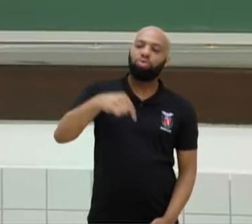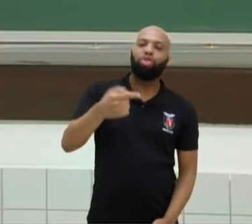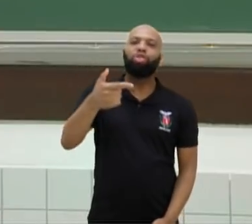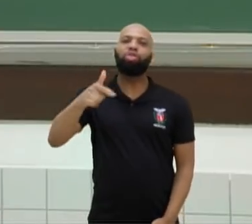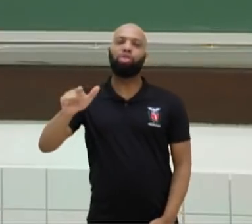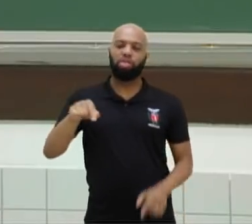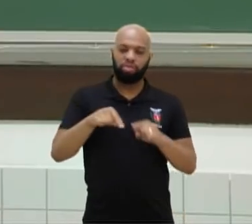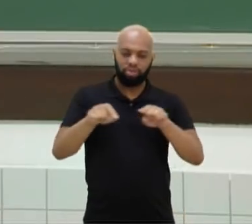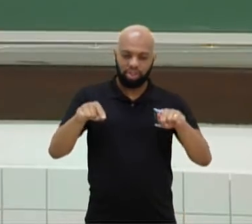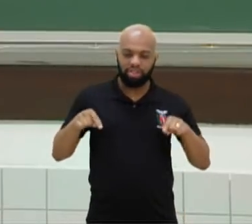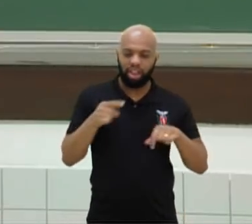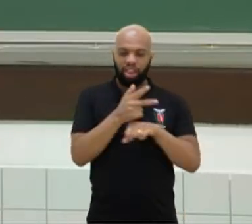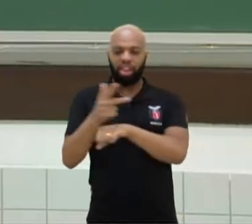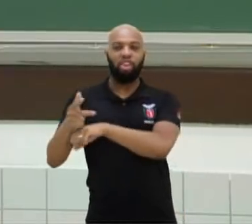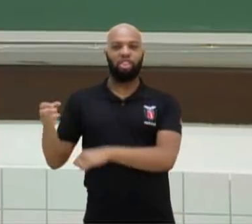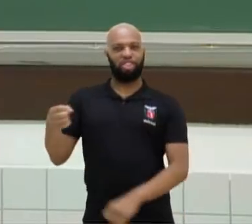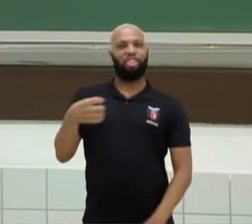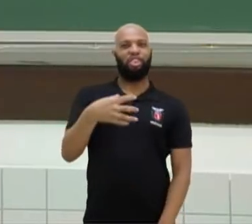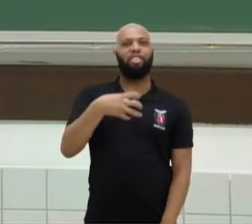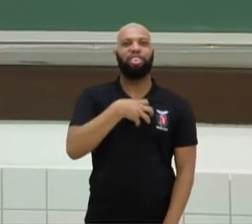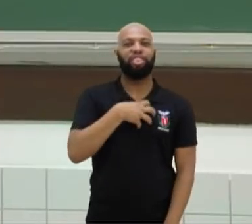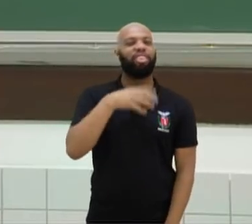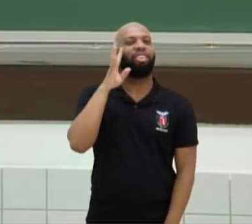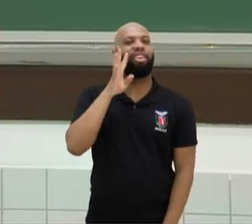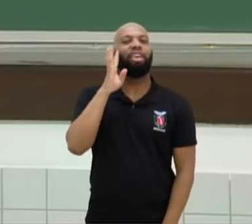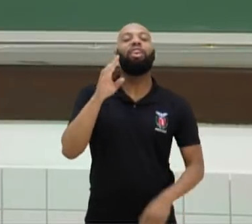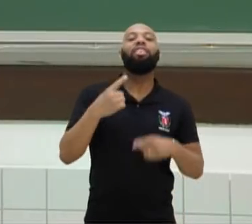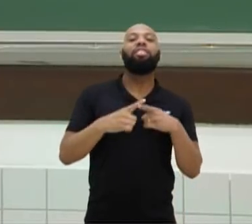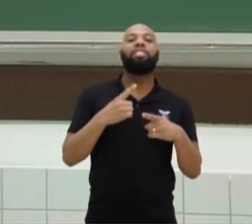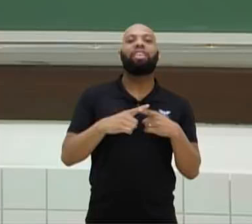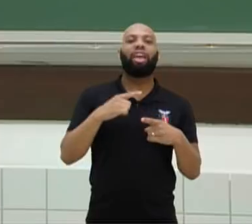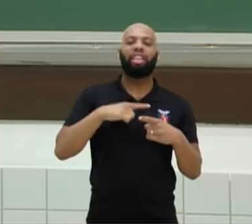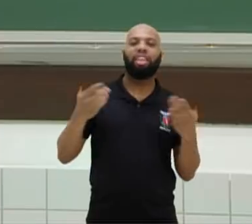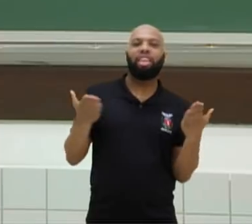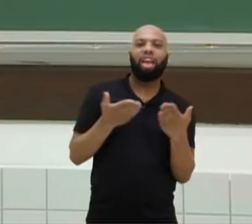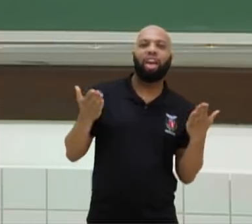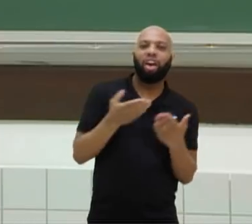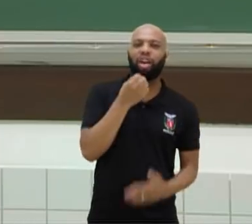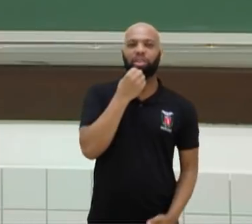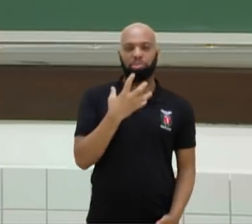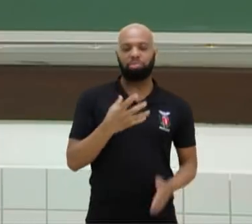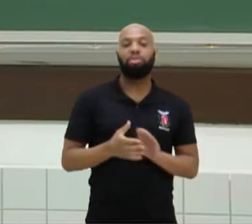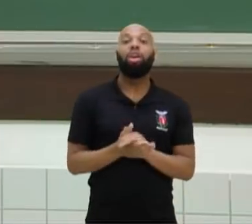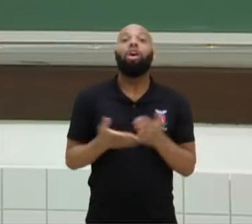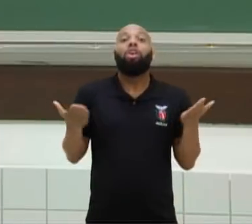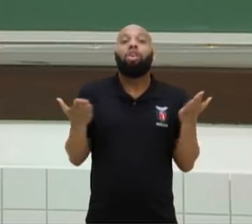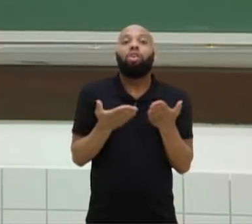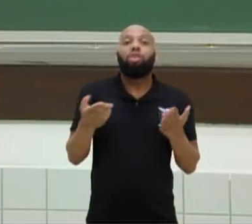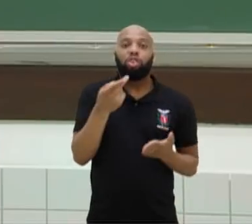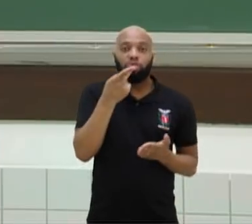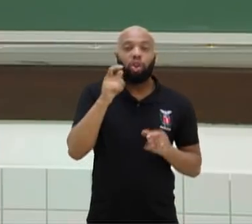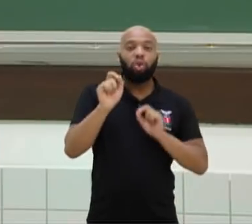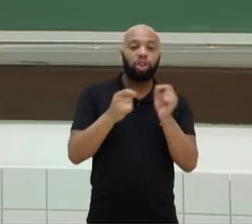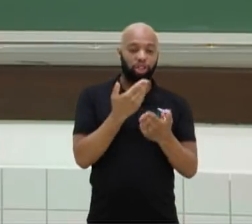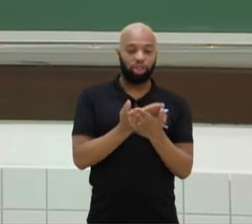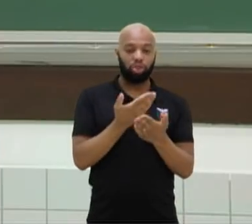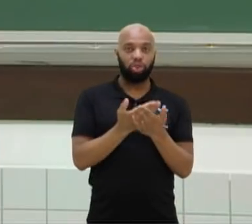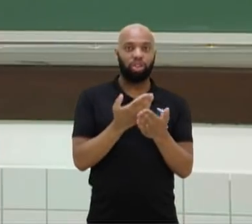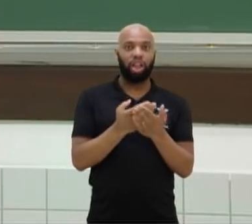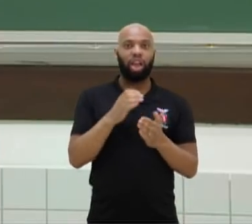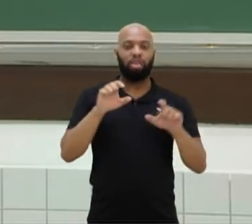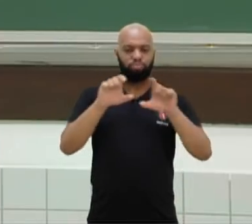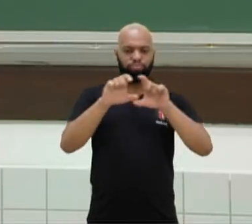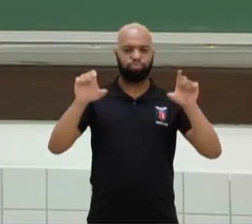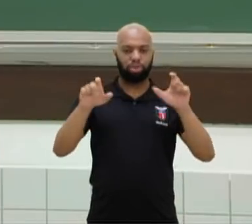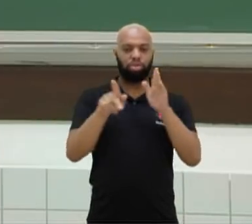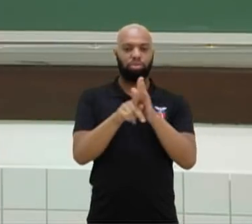de gravação, pessoal novo, bacana, a gente faz aí uma aproximação boa. E hoje nós vamos falar da equação da circunferência. Mas